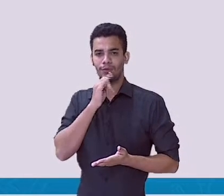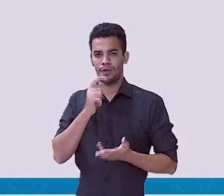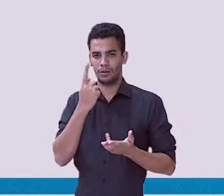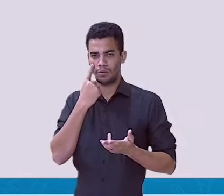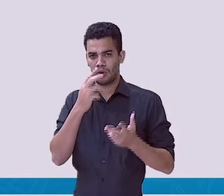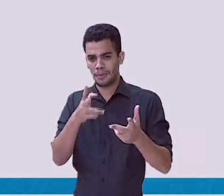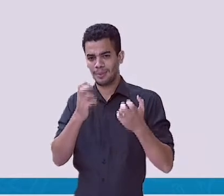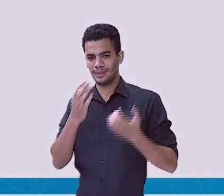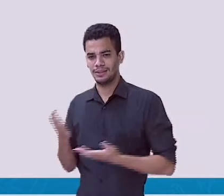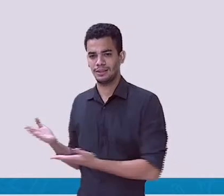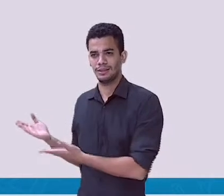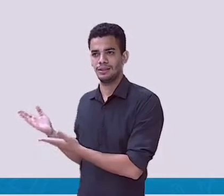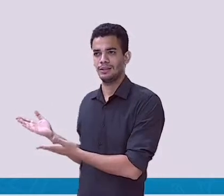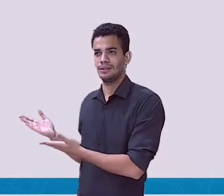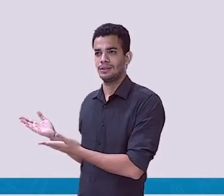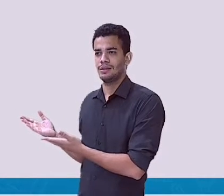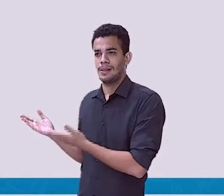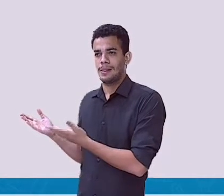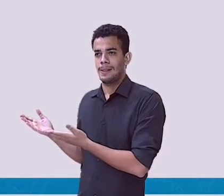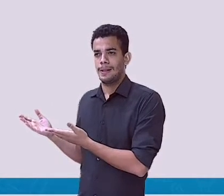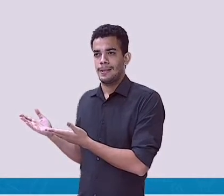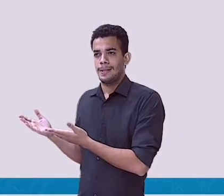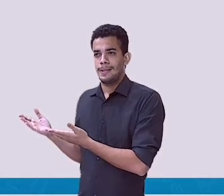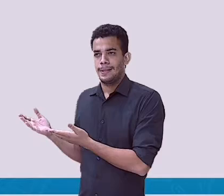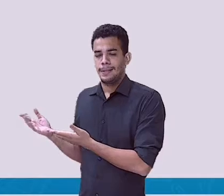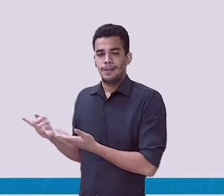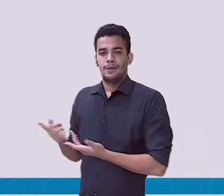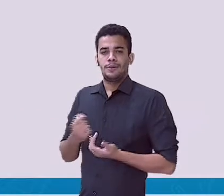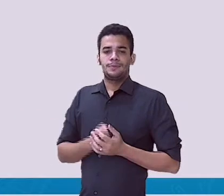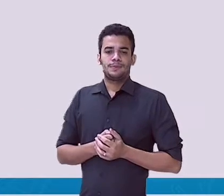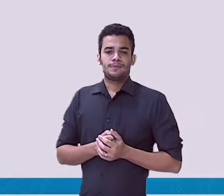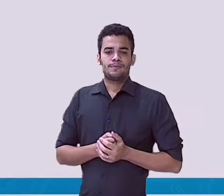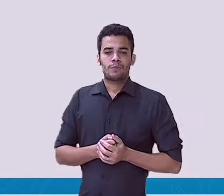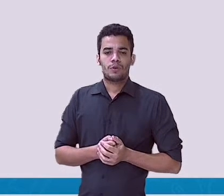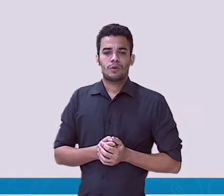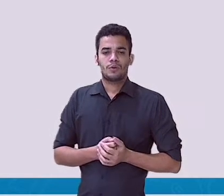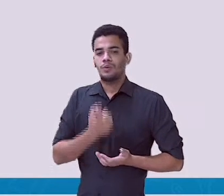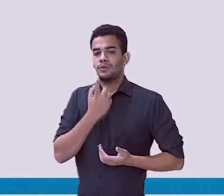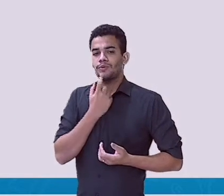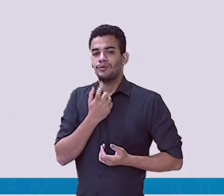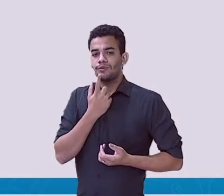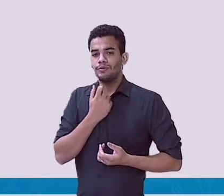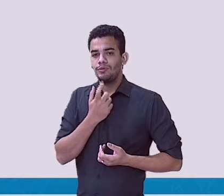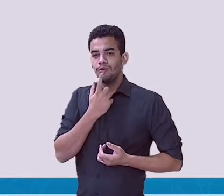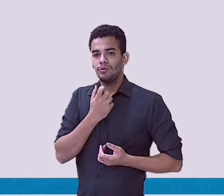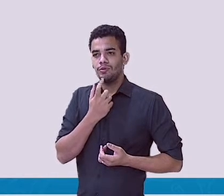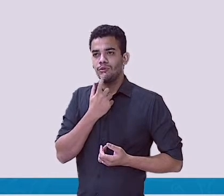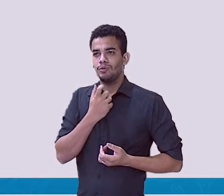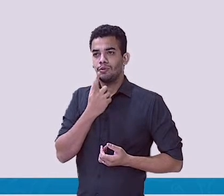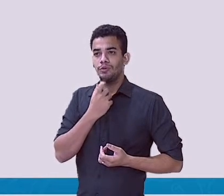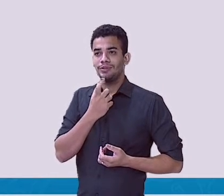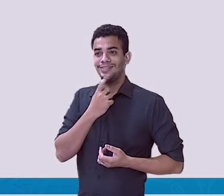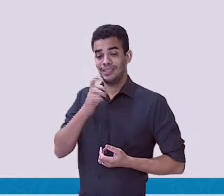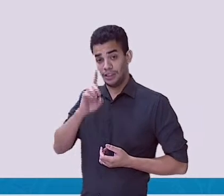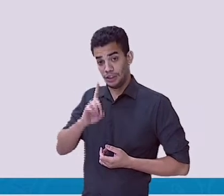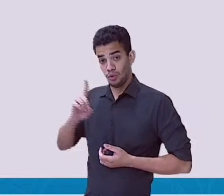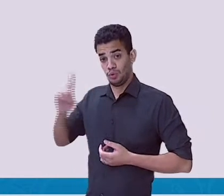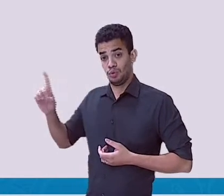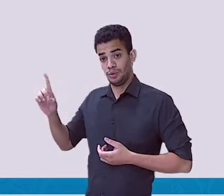direito. Esse sangue que está chegando aqui no átrio direito, ele